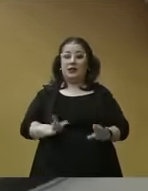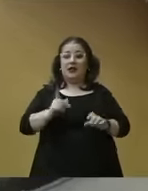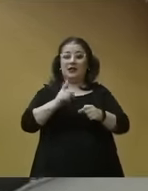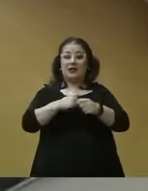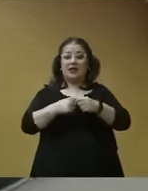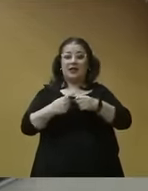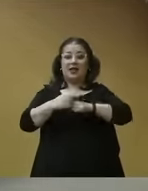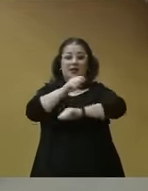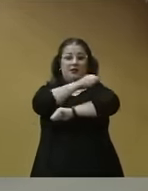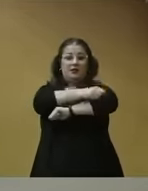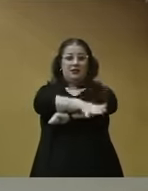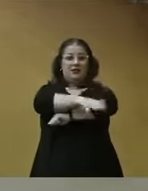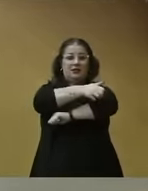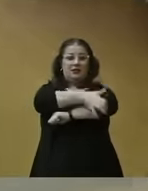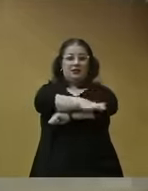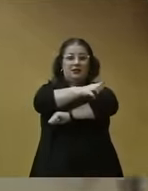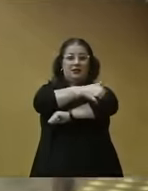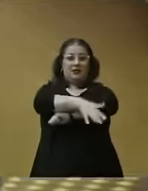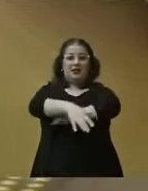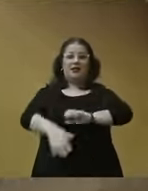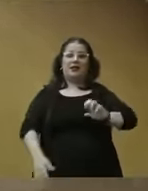Sapiranga.